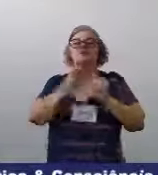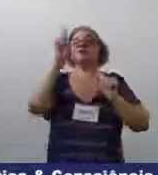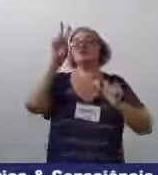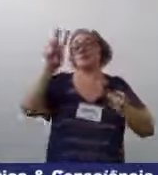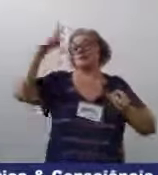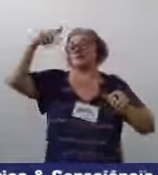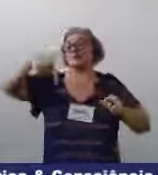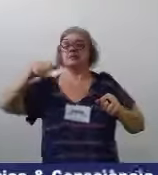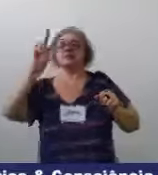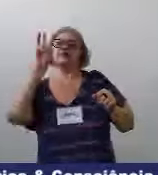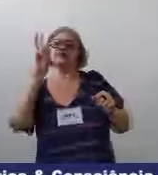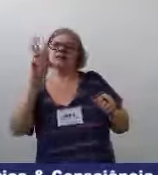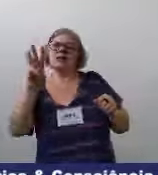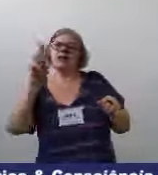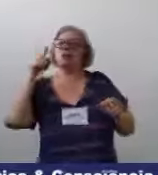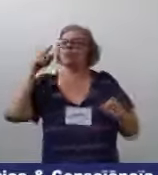É